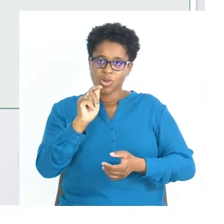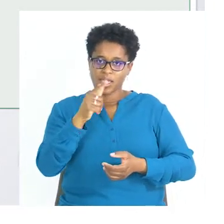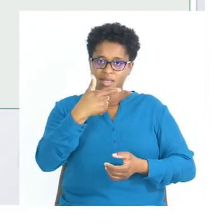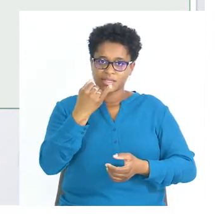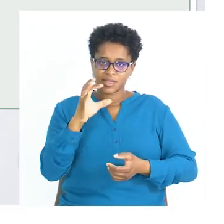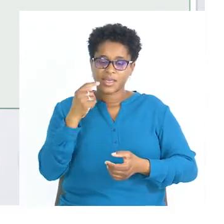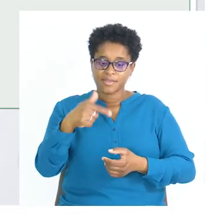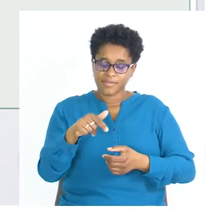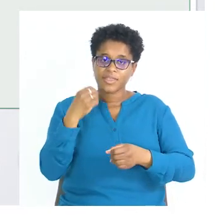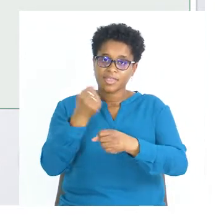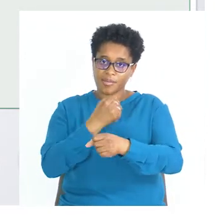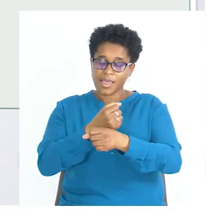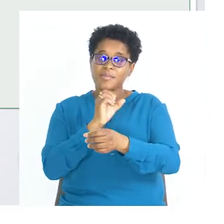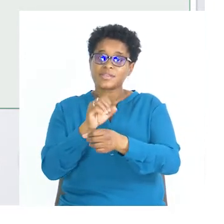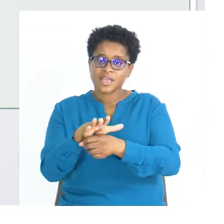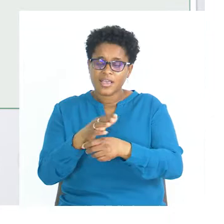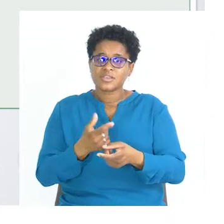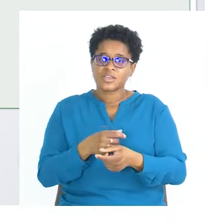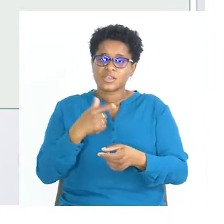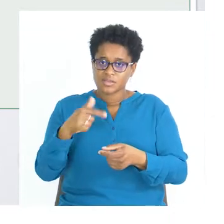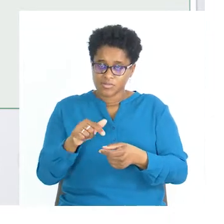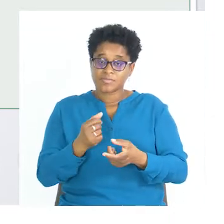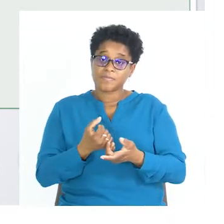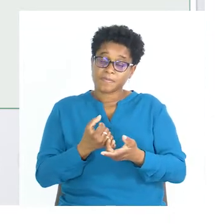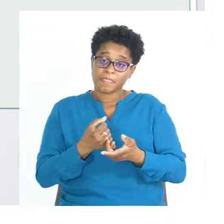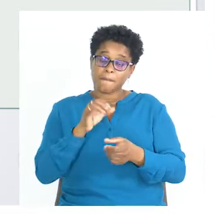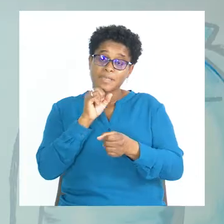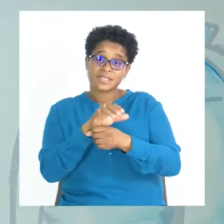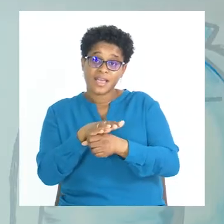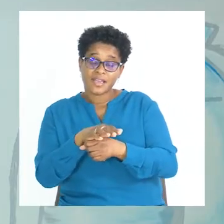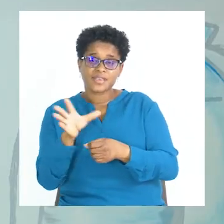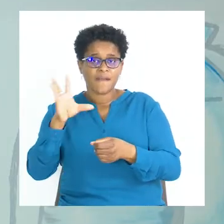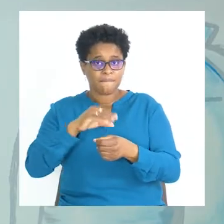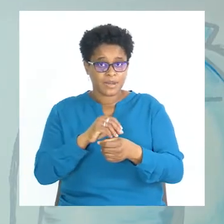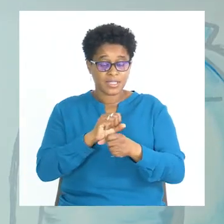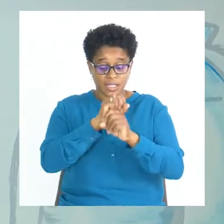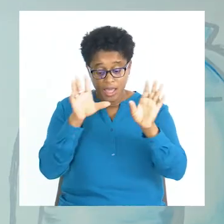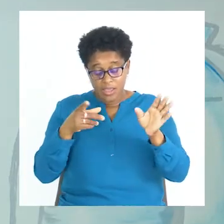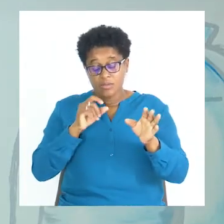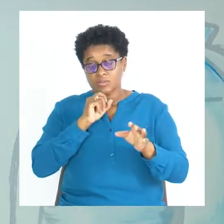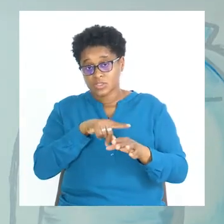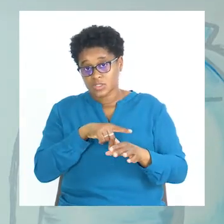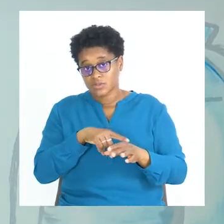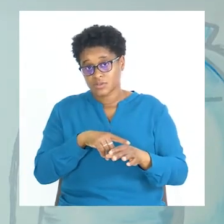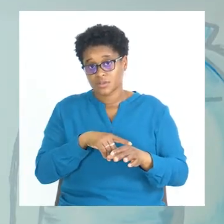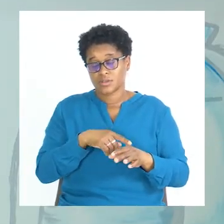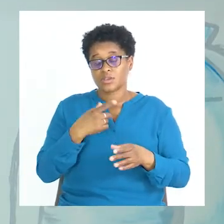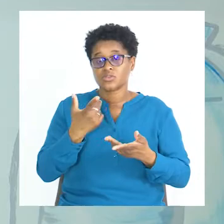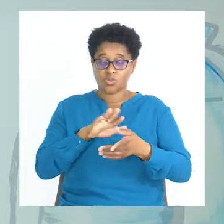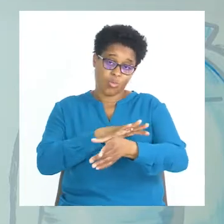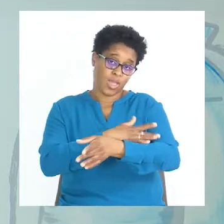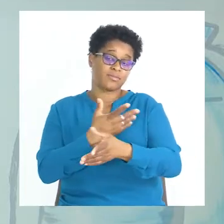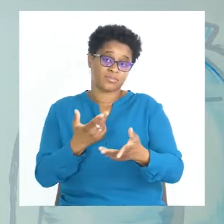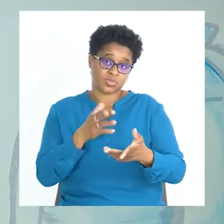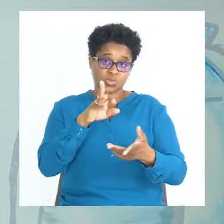trabalhar a mensagem, tornar a mensagem mais enfática possível. É própria dos poetas, é própria dos